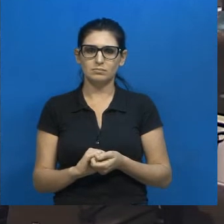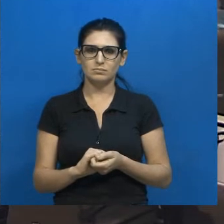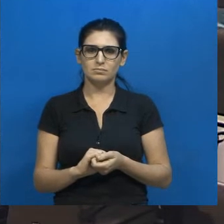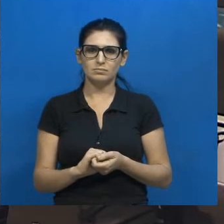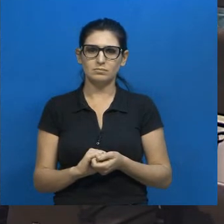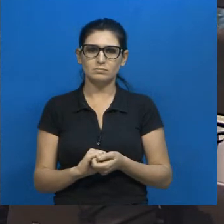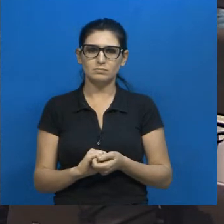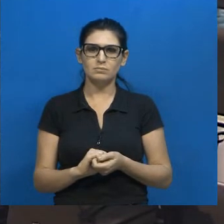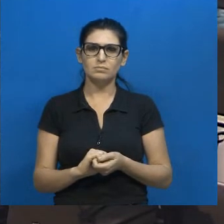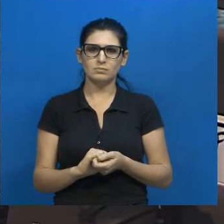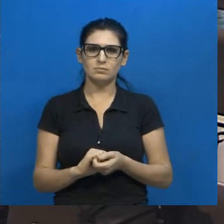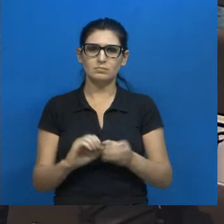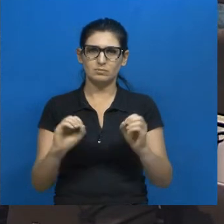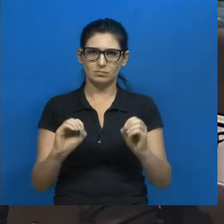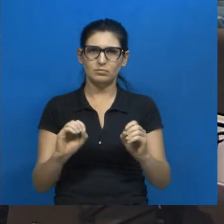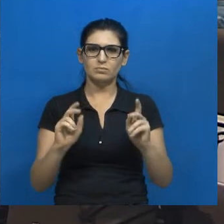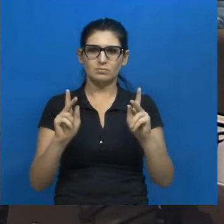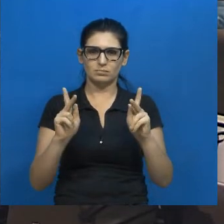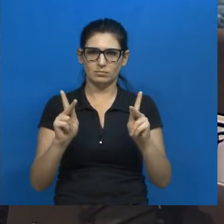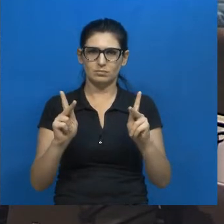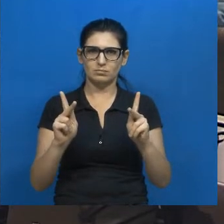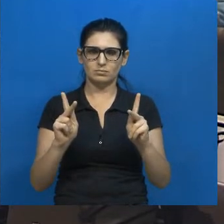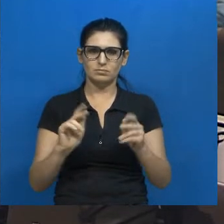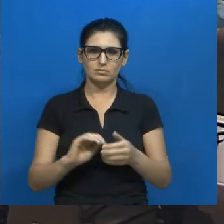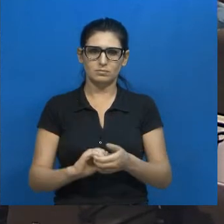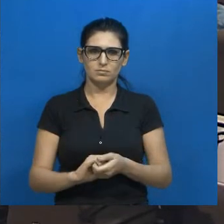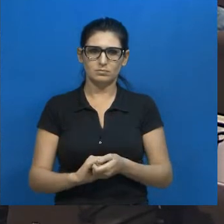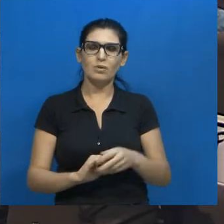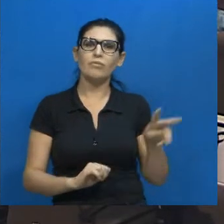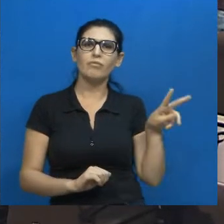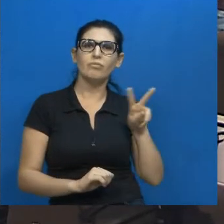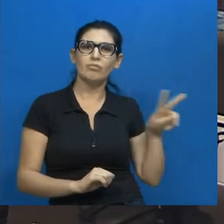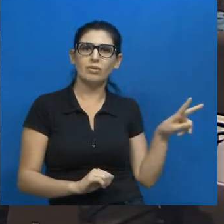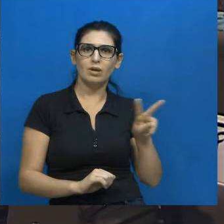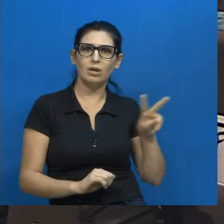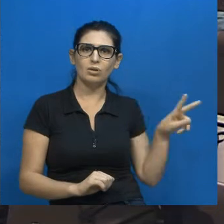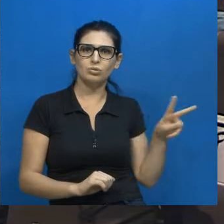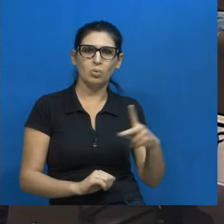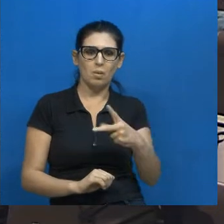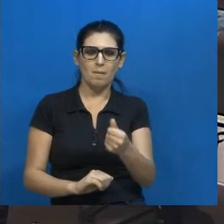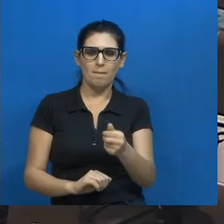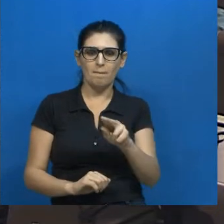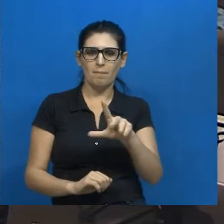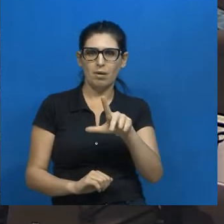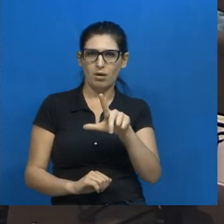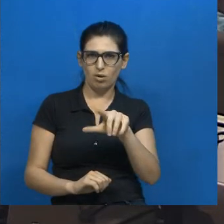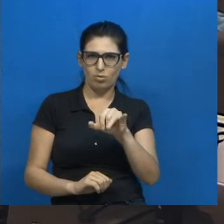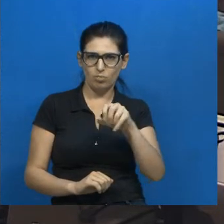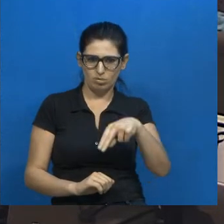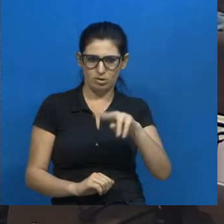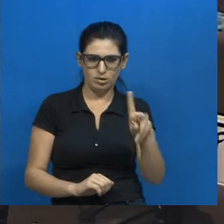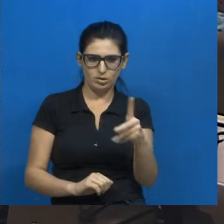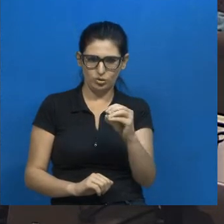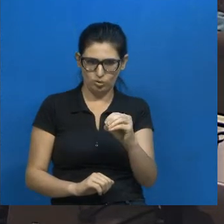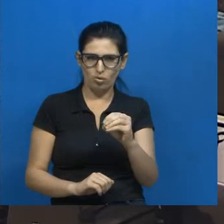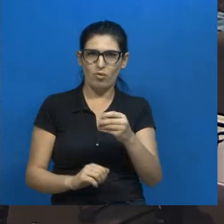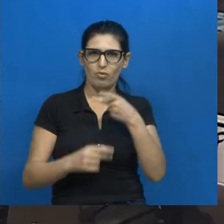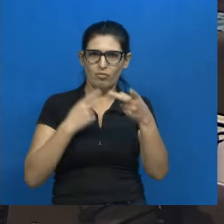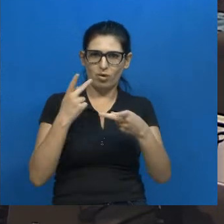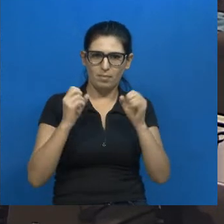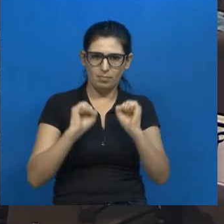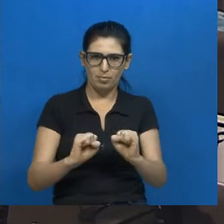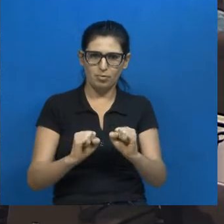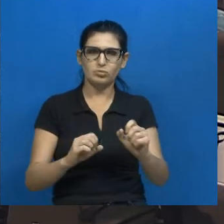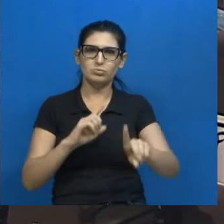Boa noite. Então, eu gostaria então de passar primeiro para os vereadores, que o Paulinho quer falar e tem compromisso, depois a gente passa para a plenária.